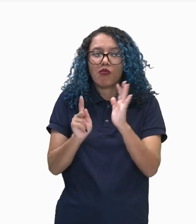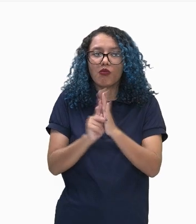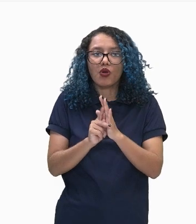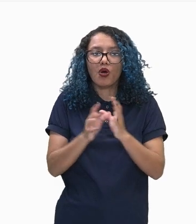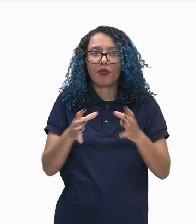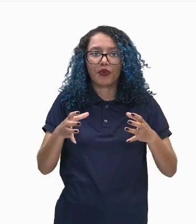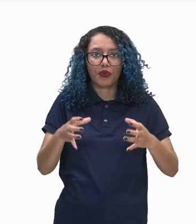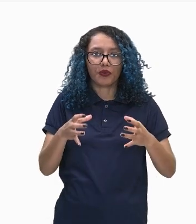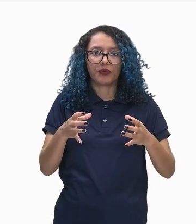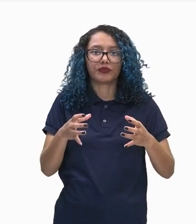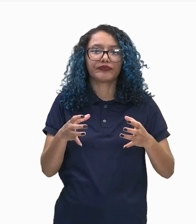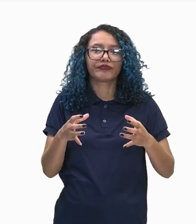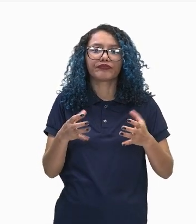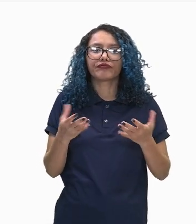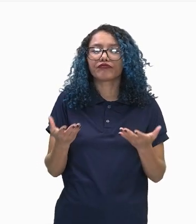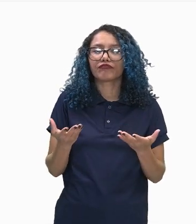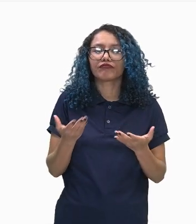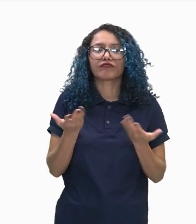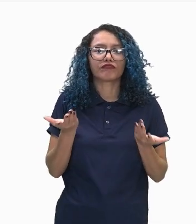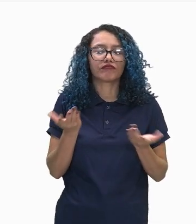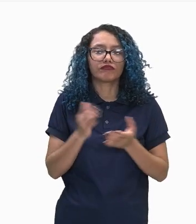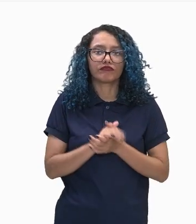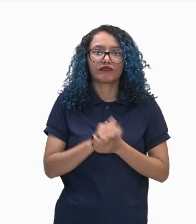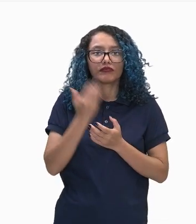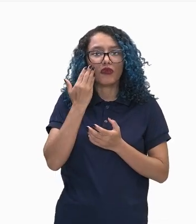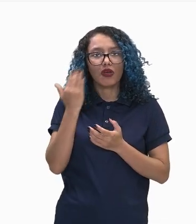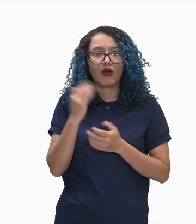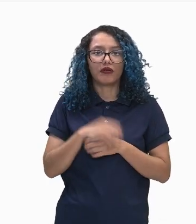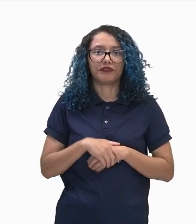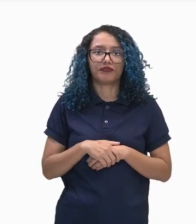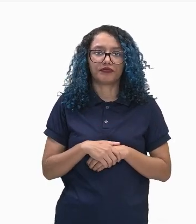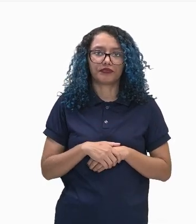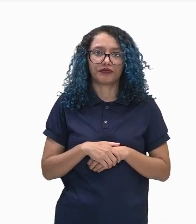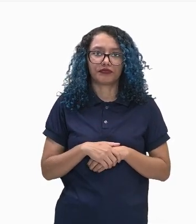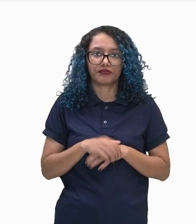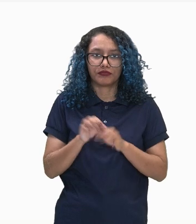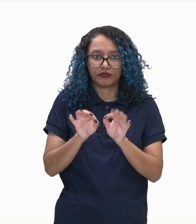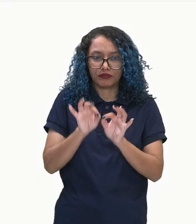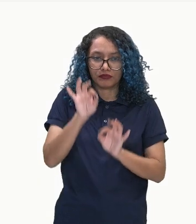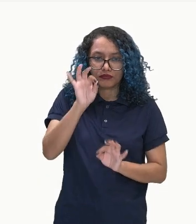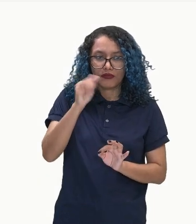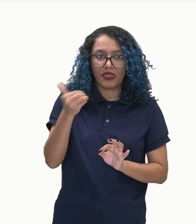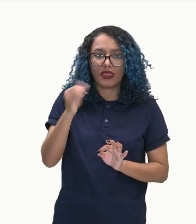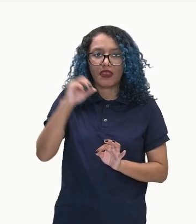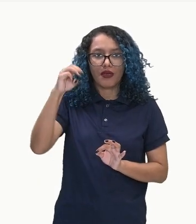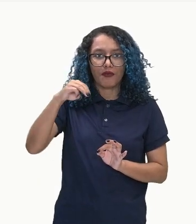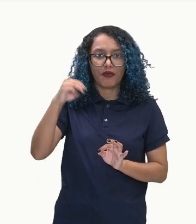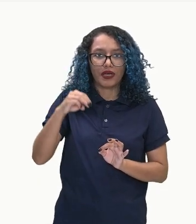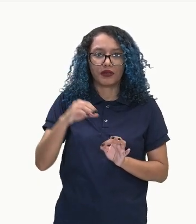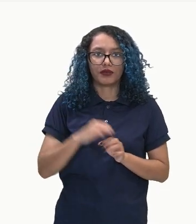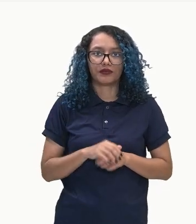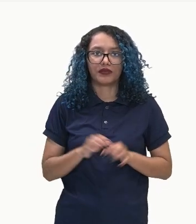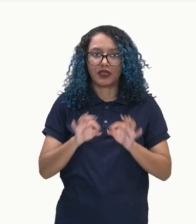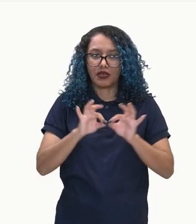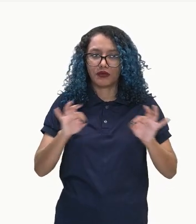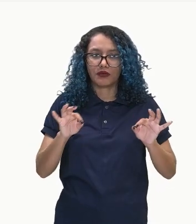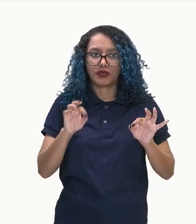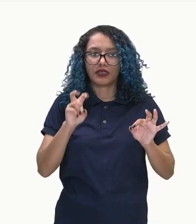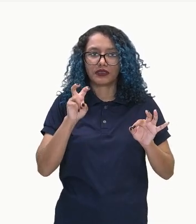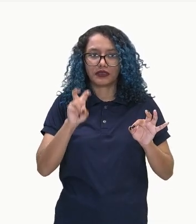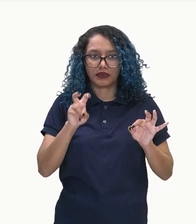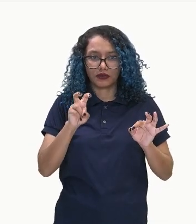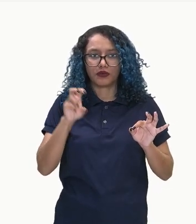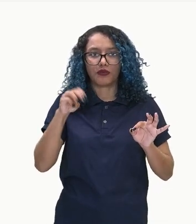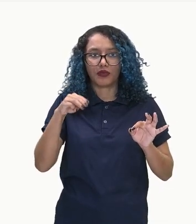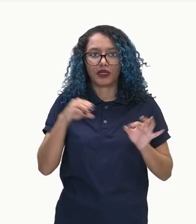A cisterna tem as seguintes dimensões. Comprimento, 10 metros. Largura, 5 metros.